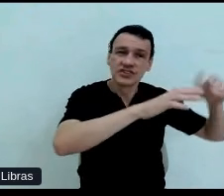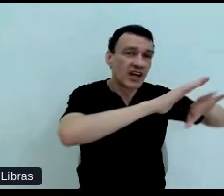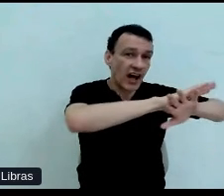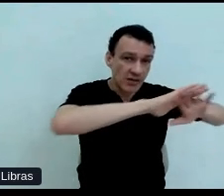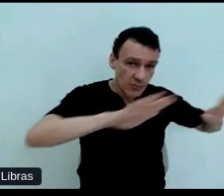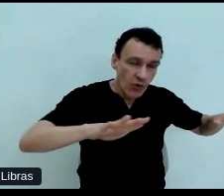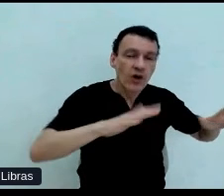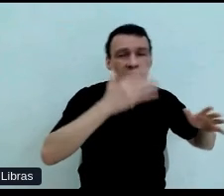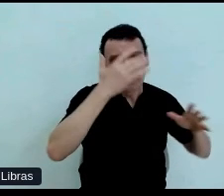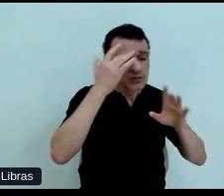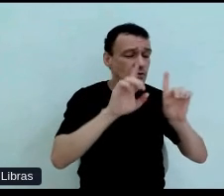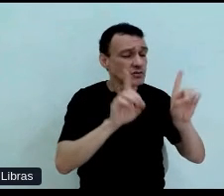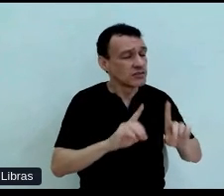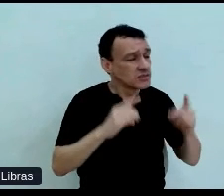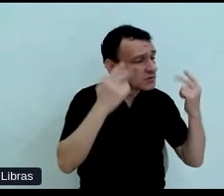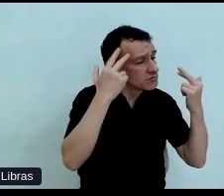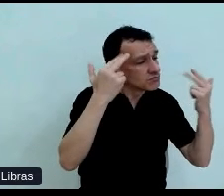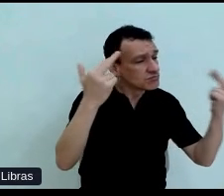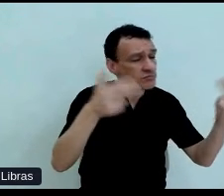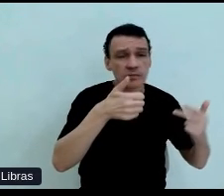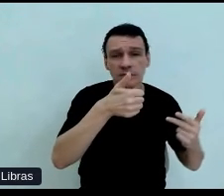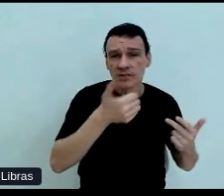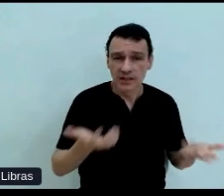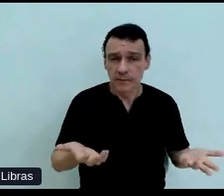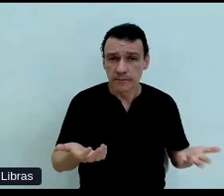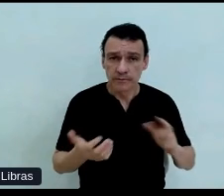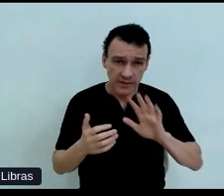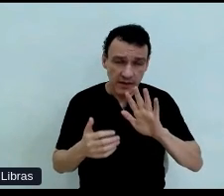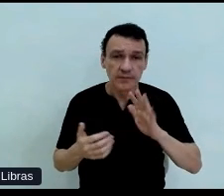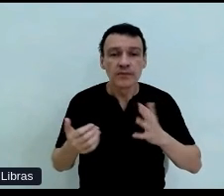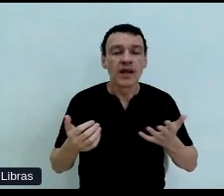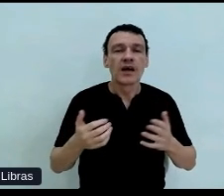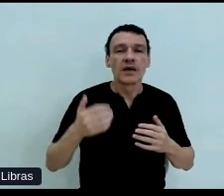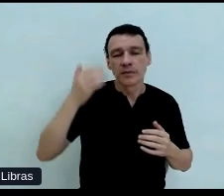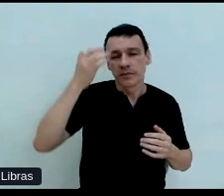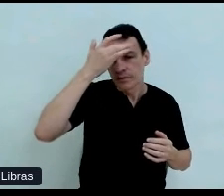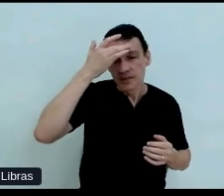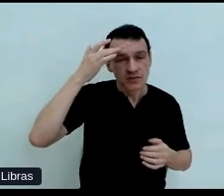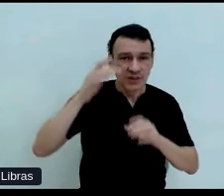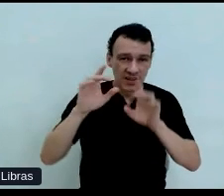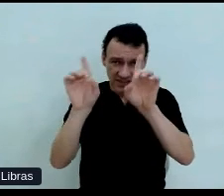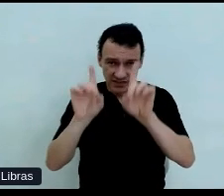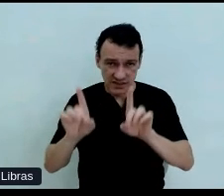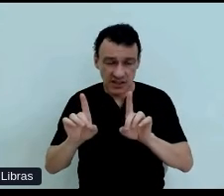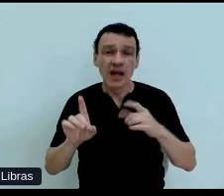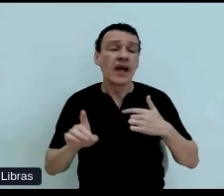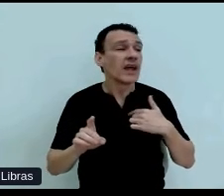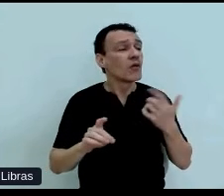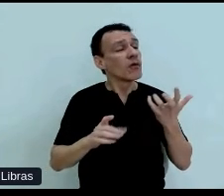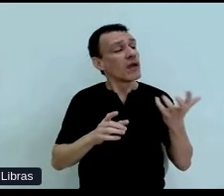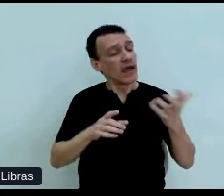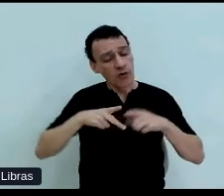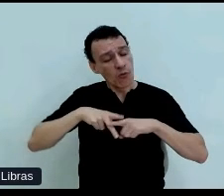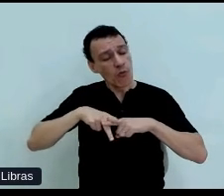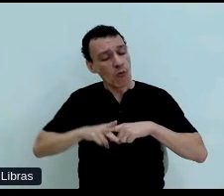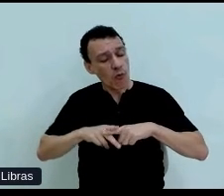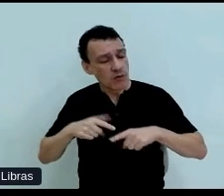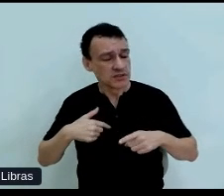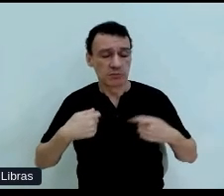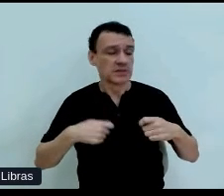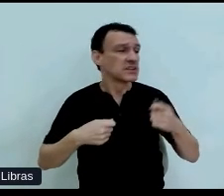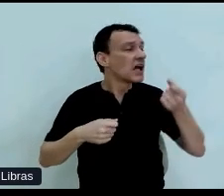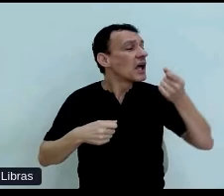paradigma médico da deficiência, para a sociedade, não para a pessoa com deficiência. Porque a pessoa com deficiência,